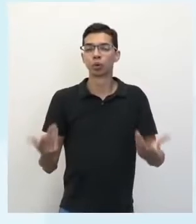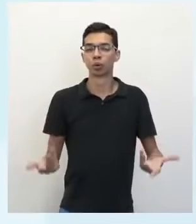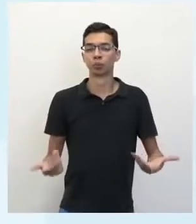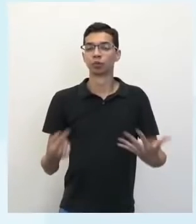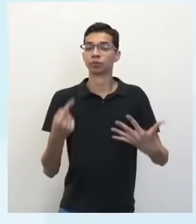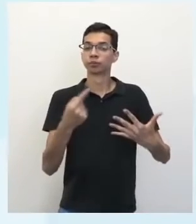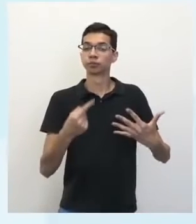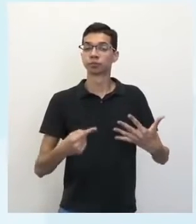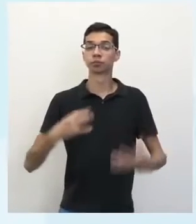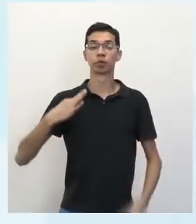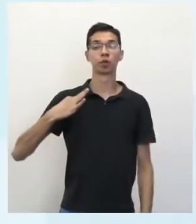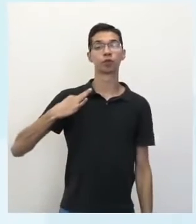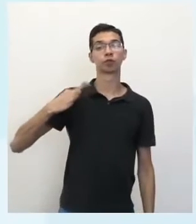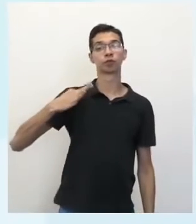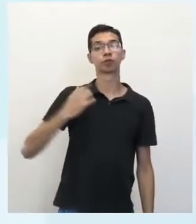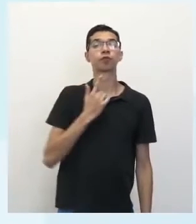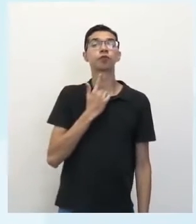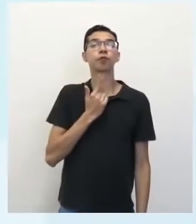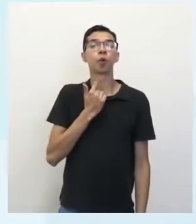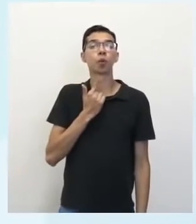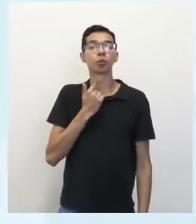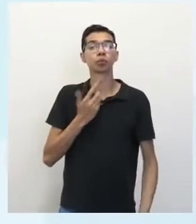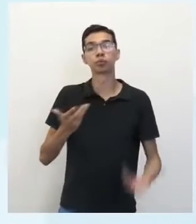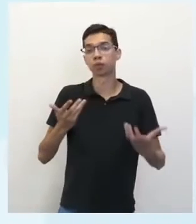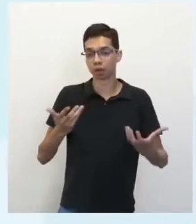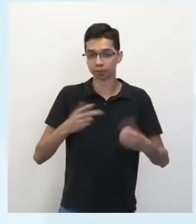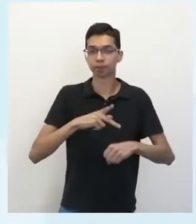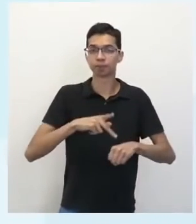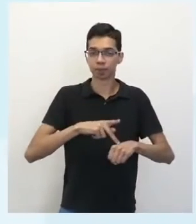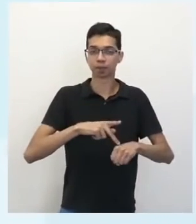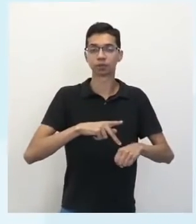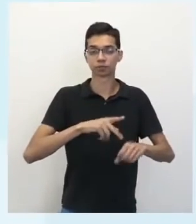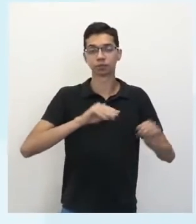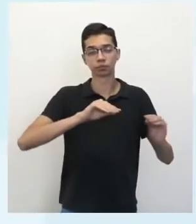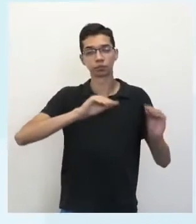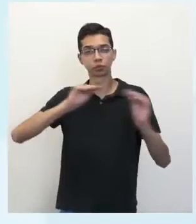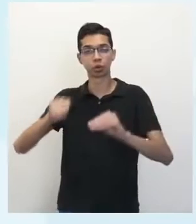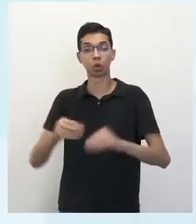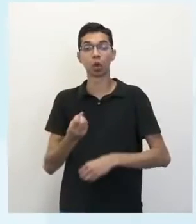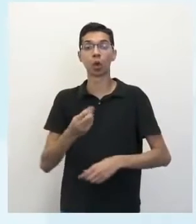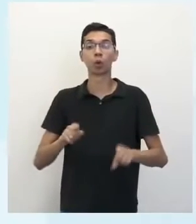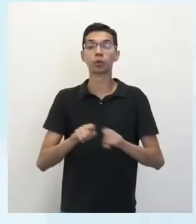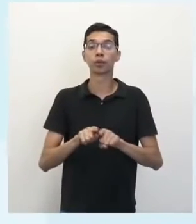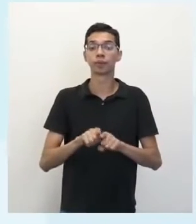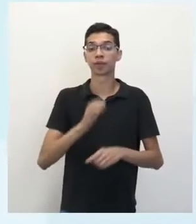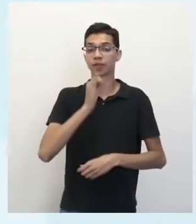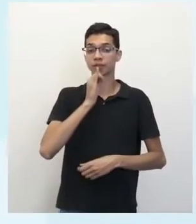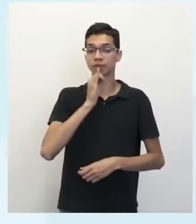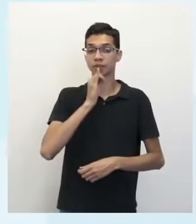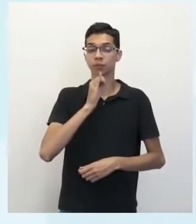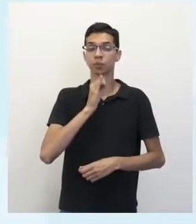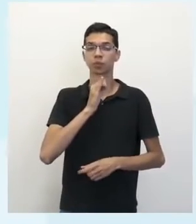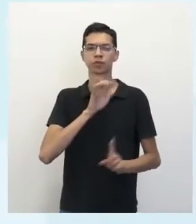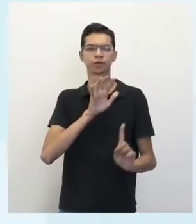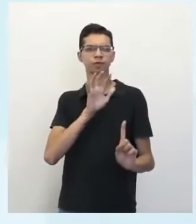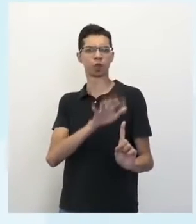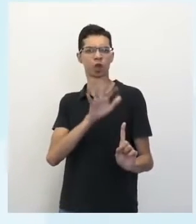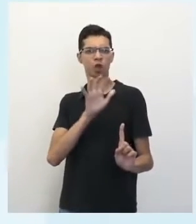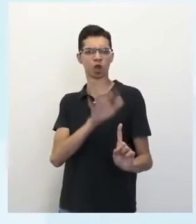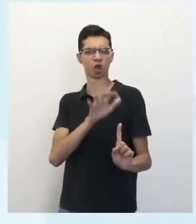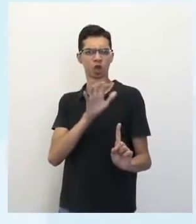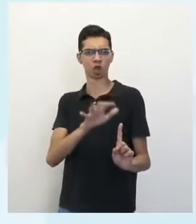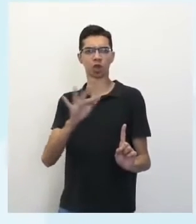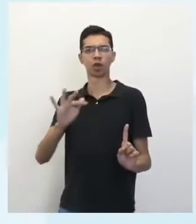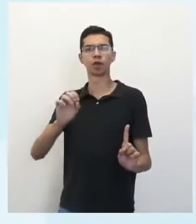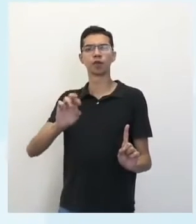pessoa quis ir, né? Sair do seu país para ir para outro, ou forçada, né? Através de processos aí, né?